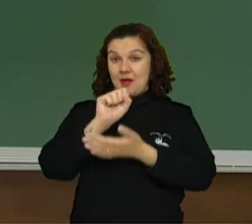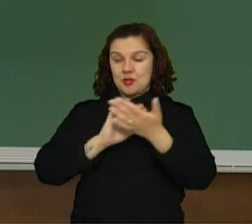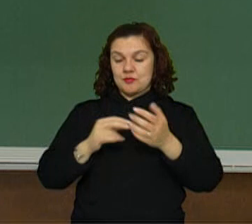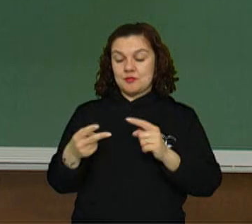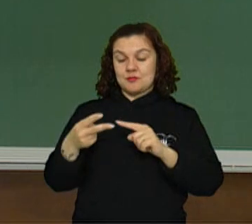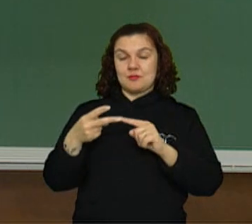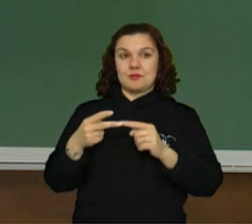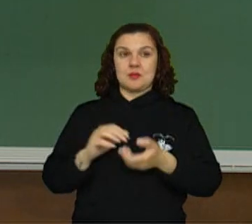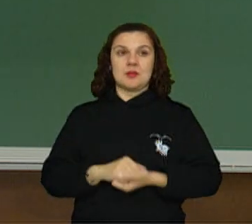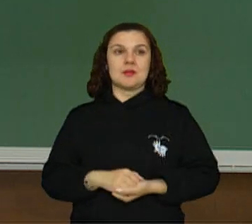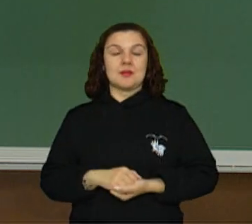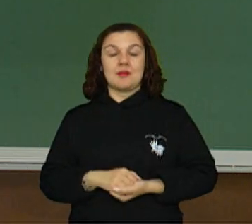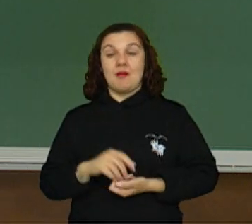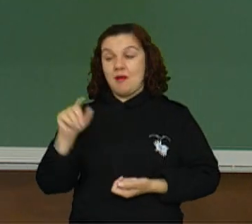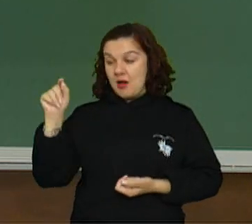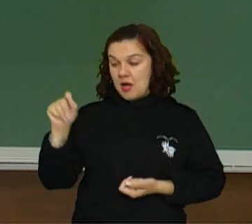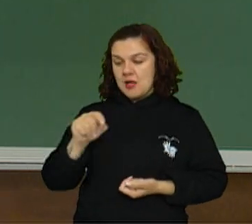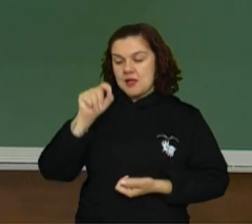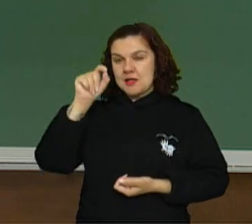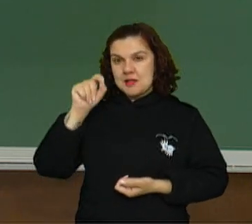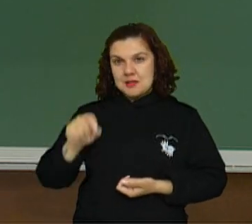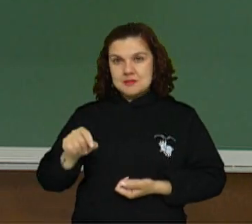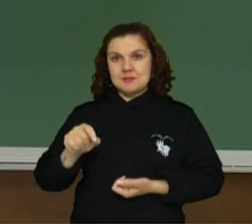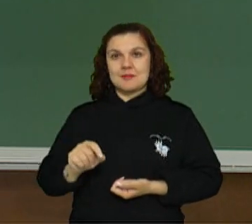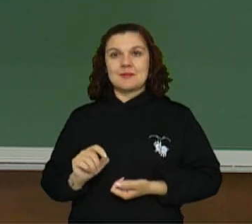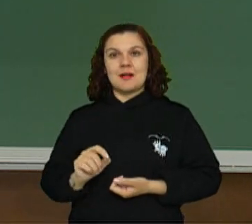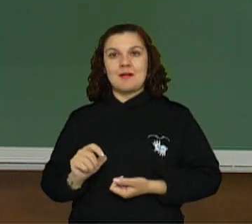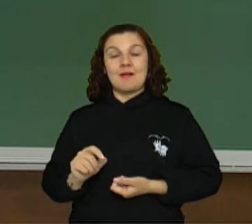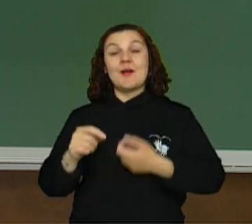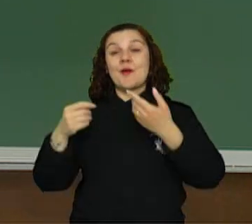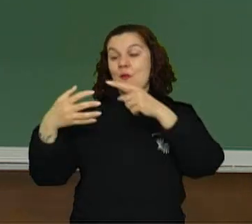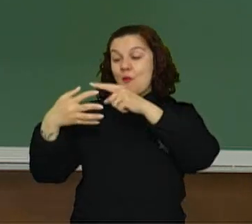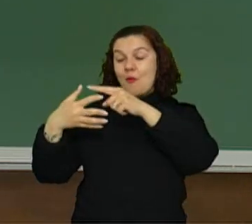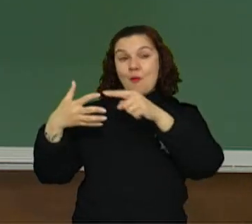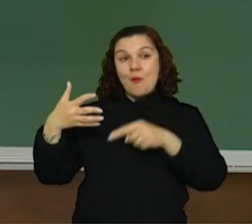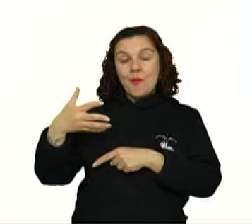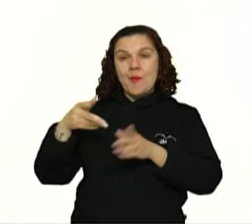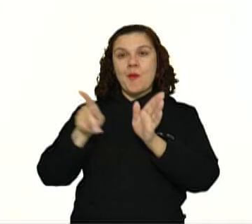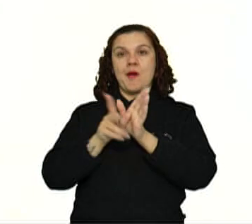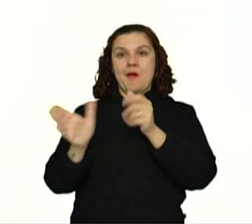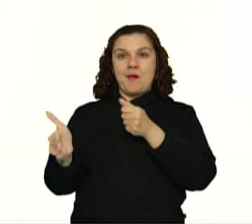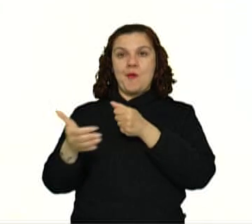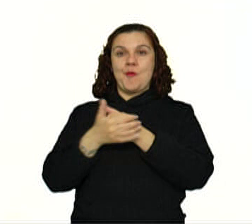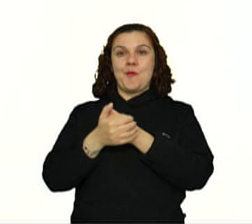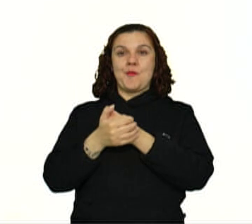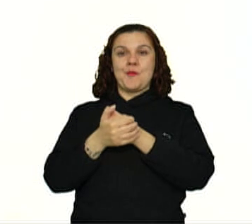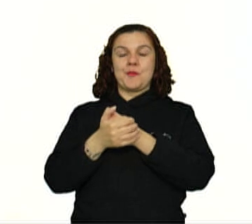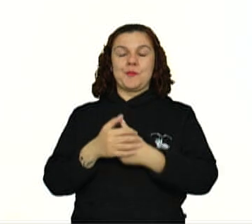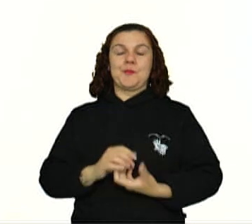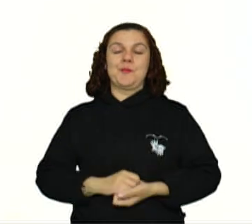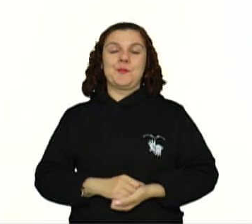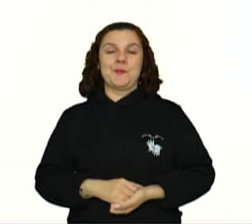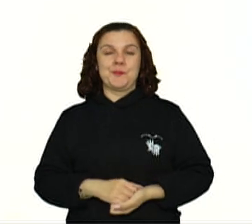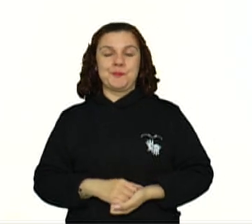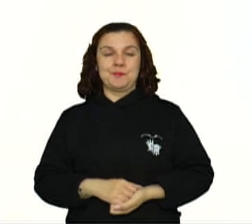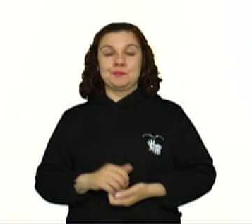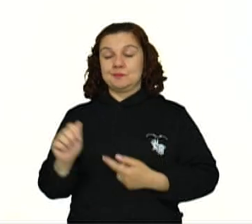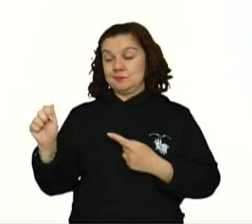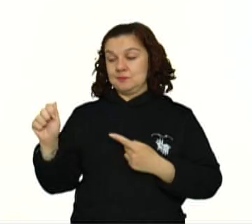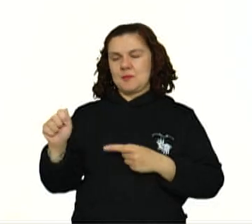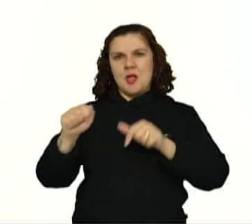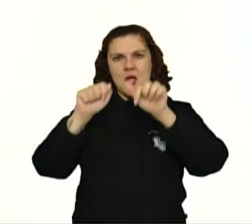Atividade 2. Assinale a alternativa em que há sujeito oculto ou elíptico.